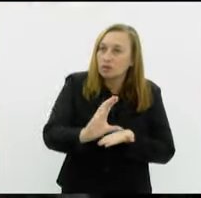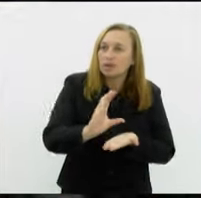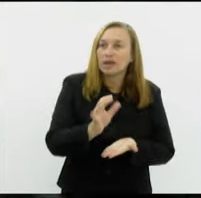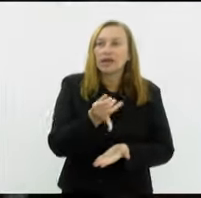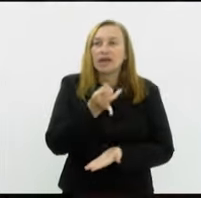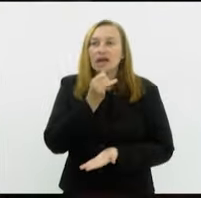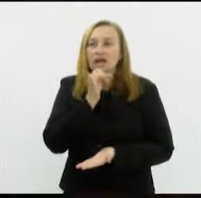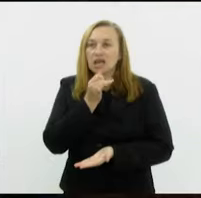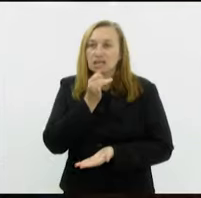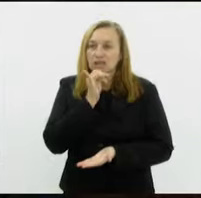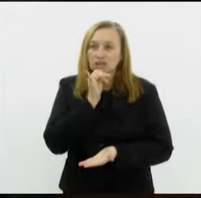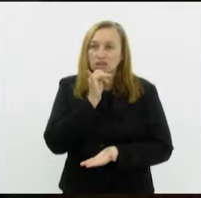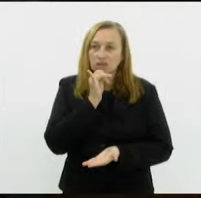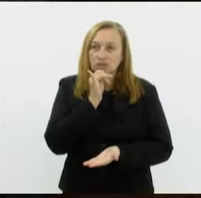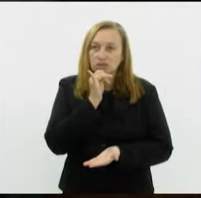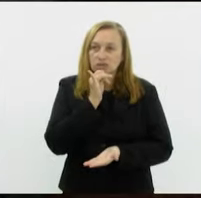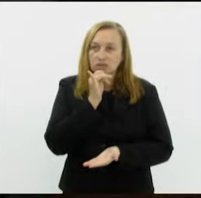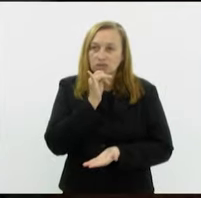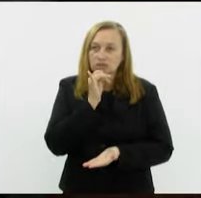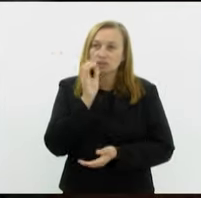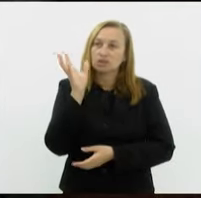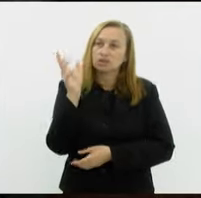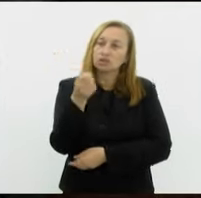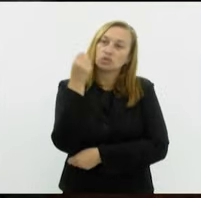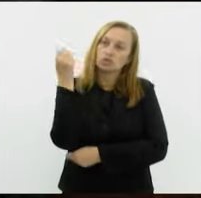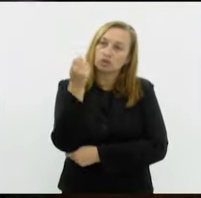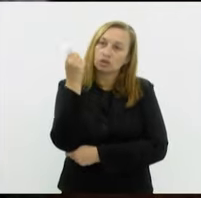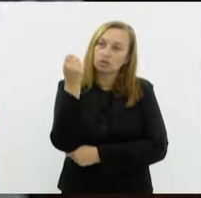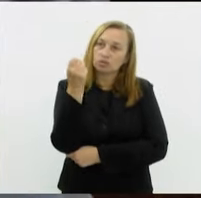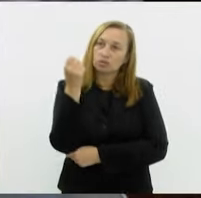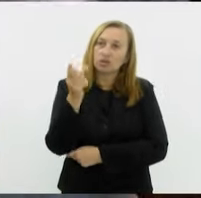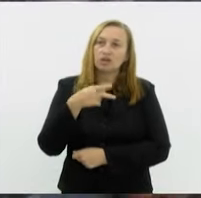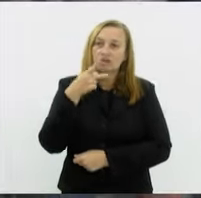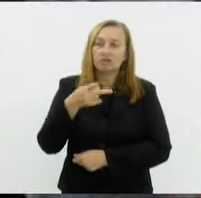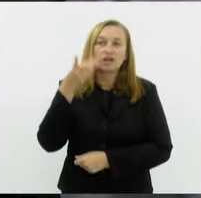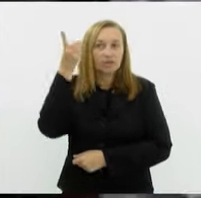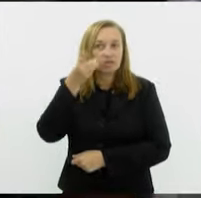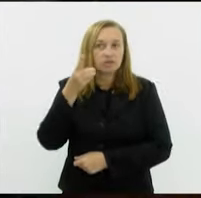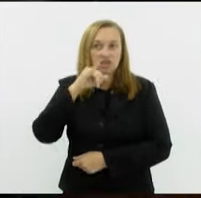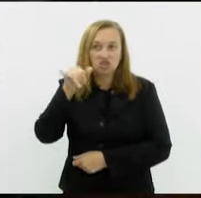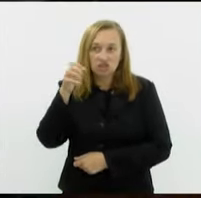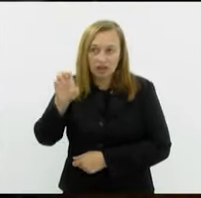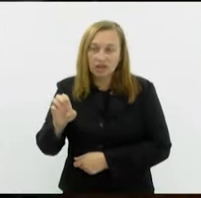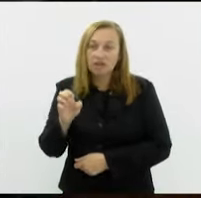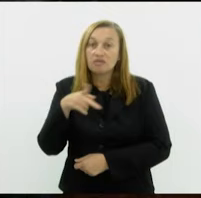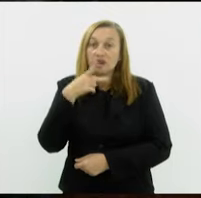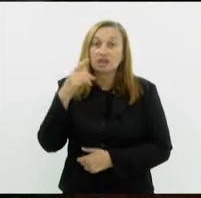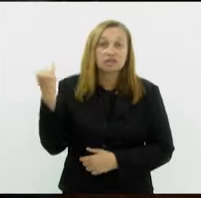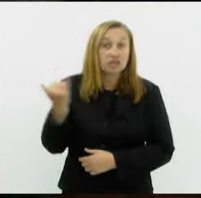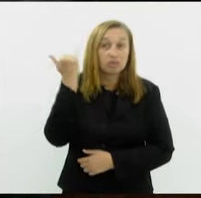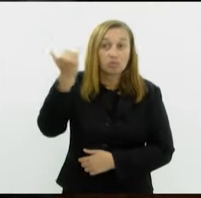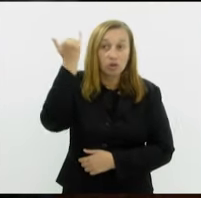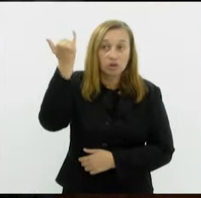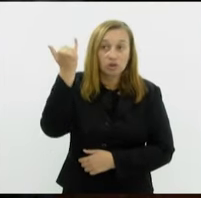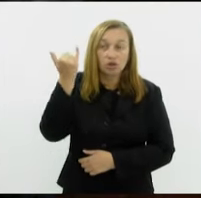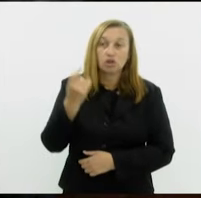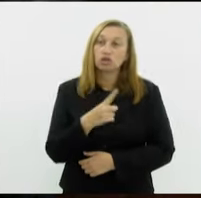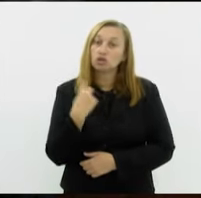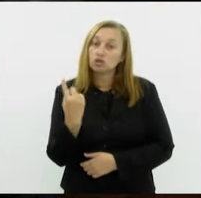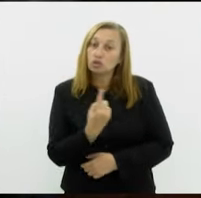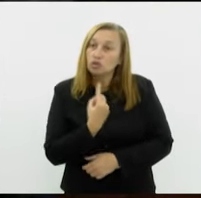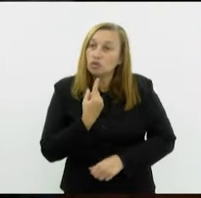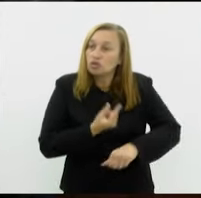exemplo, na tragédia do Rio Grande do Sul, e falo isso, deputado Jari, ressaltando a importância que o nosso fundo especial